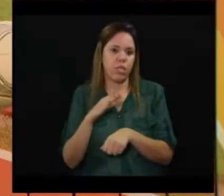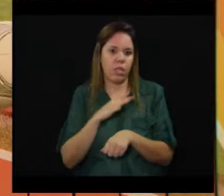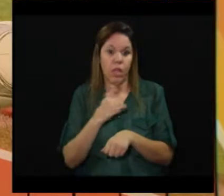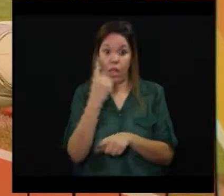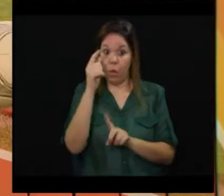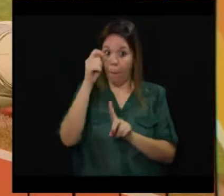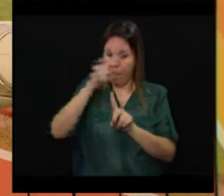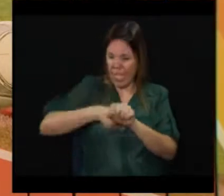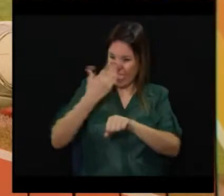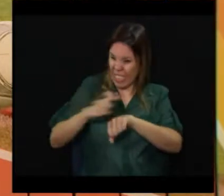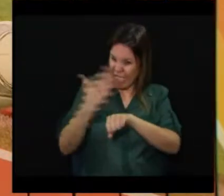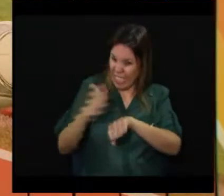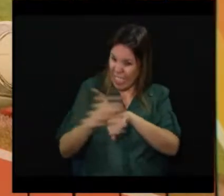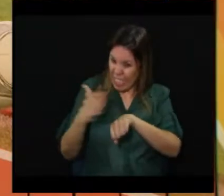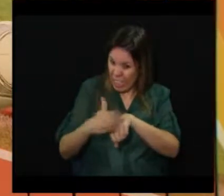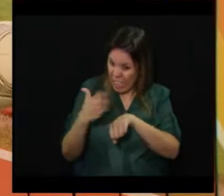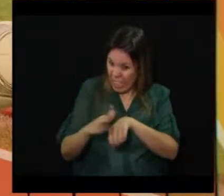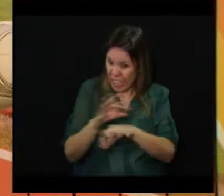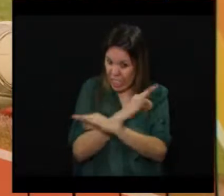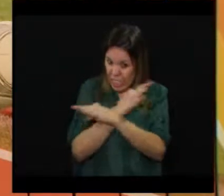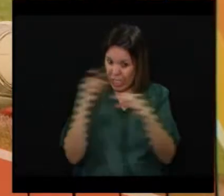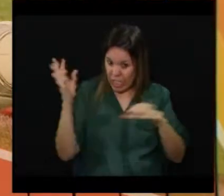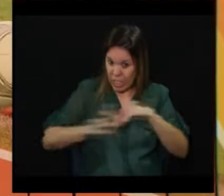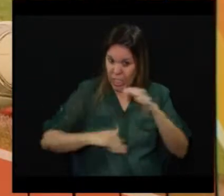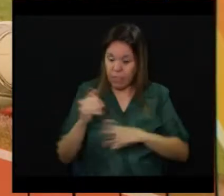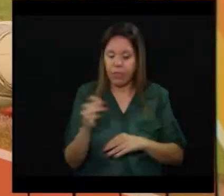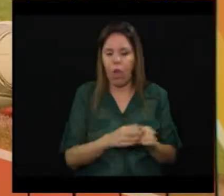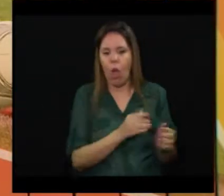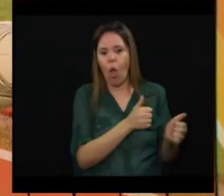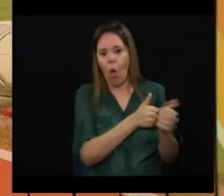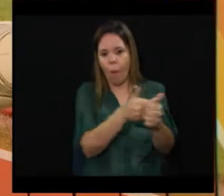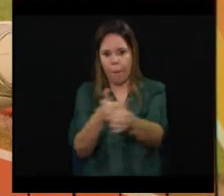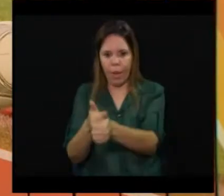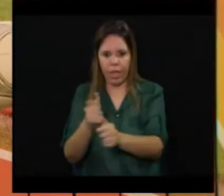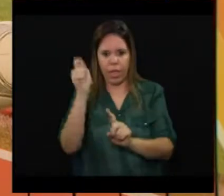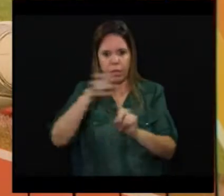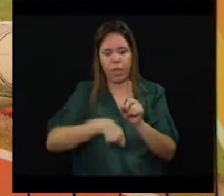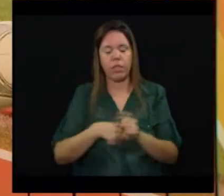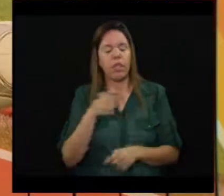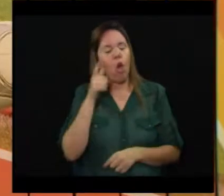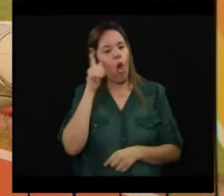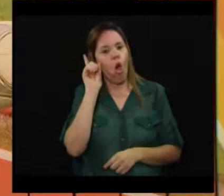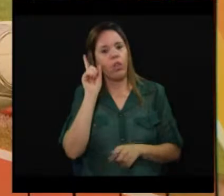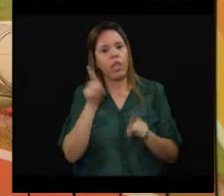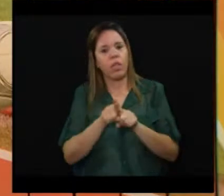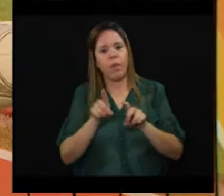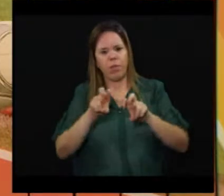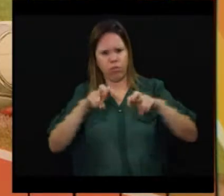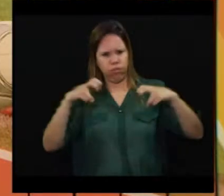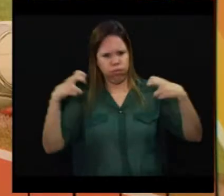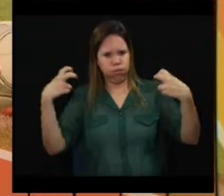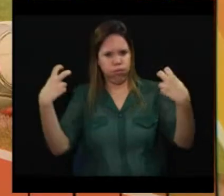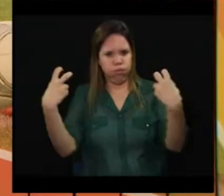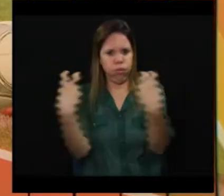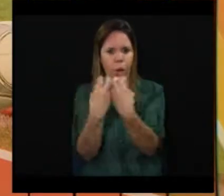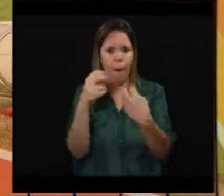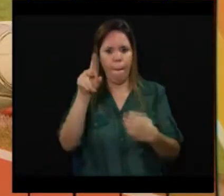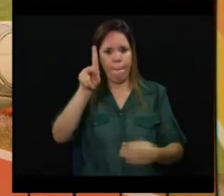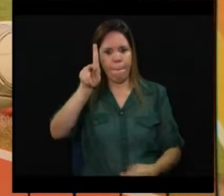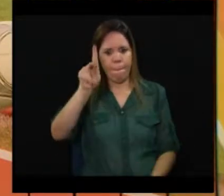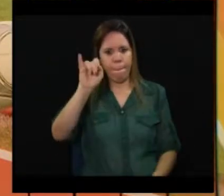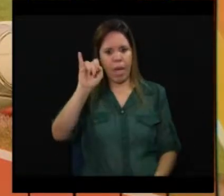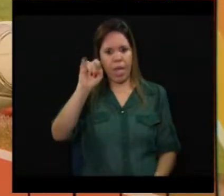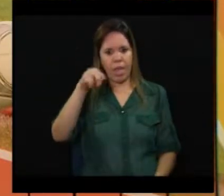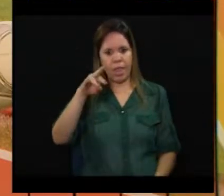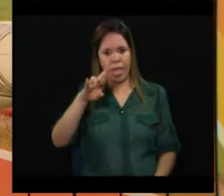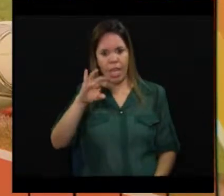em ordem, hein? Vamos acompanhar aí durante este mês. Ontem também, no ginásio Paineiras, o Veracruz Basquete